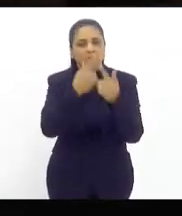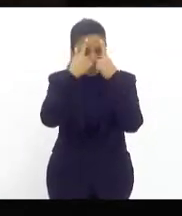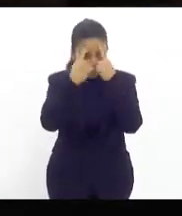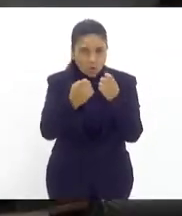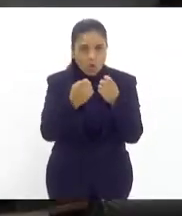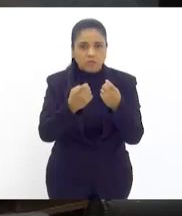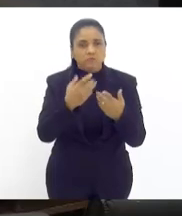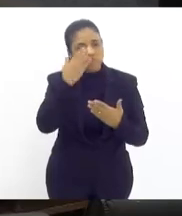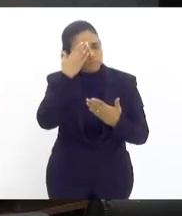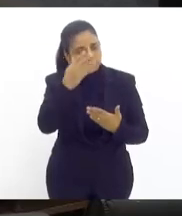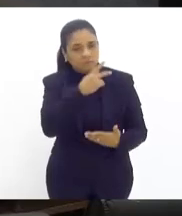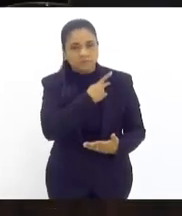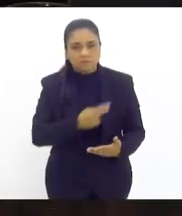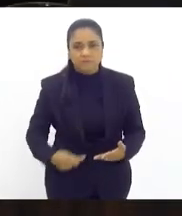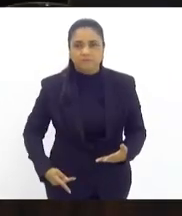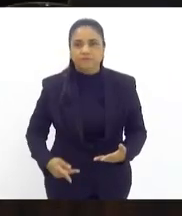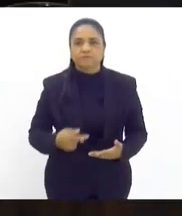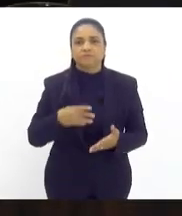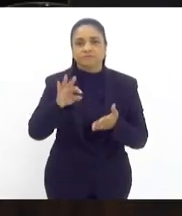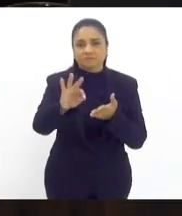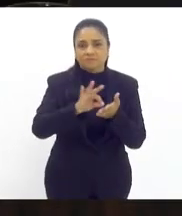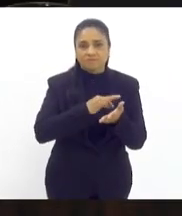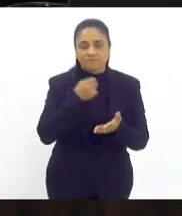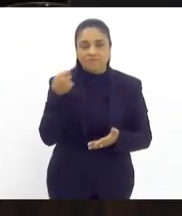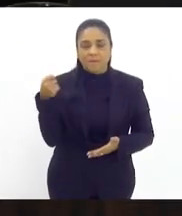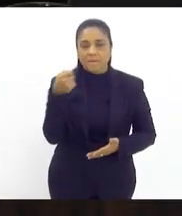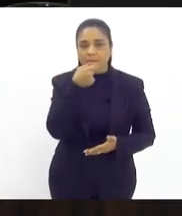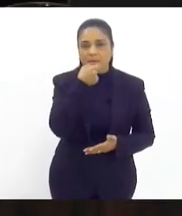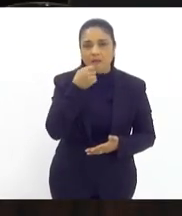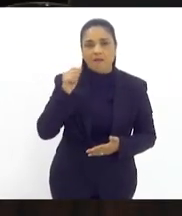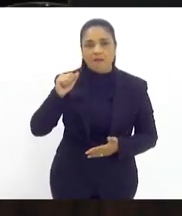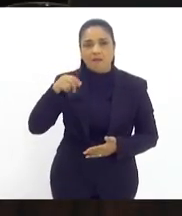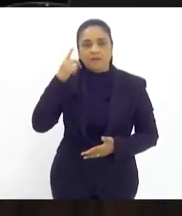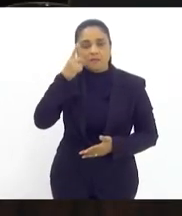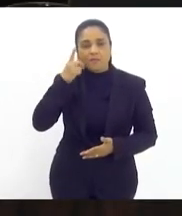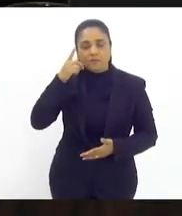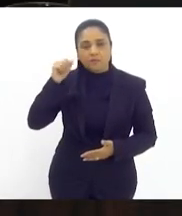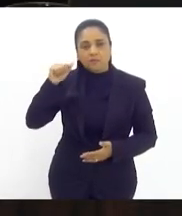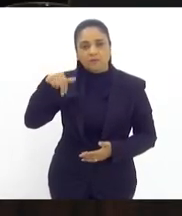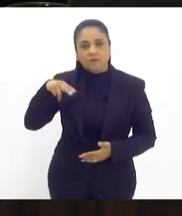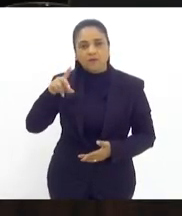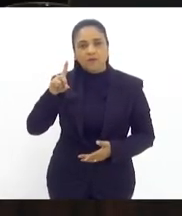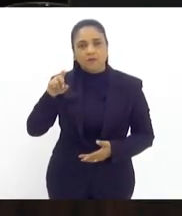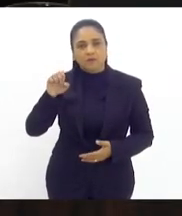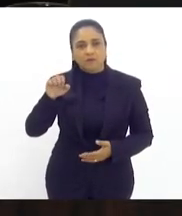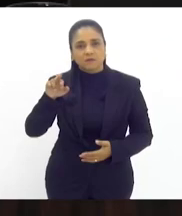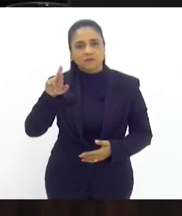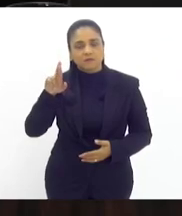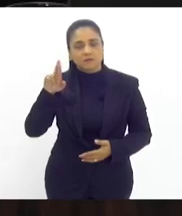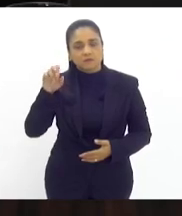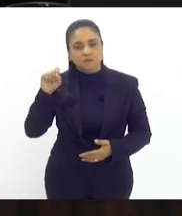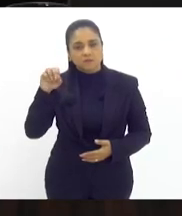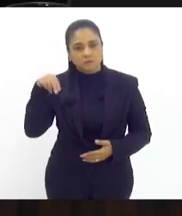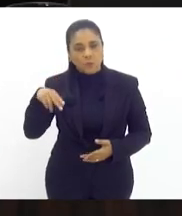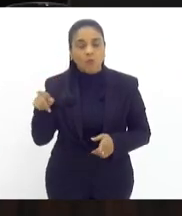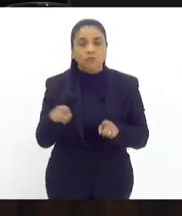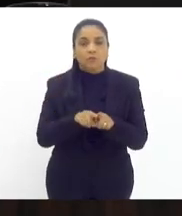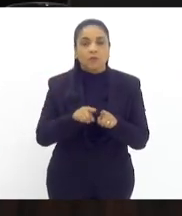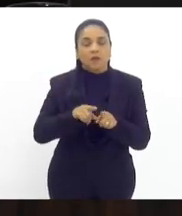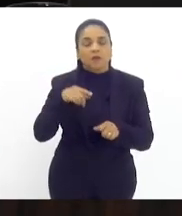senhora presidenta próximo orador escrito o nobre deputado Anderson Moraes deputado Luiz Paulo também está escrito